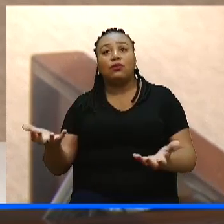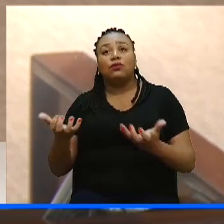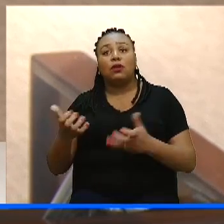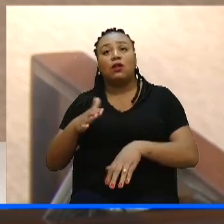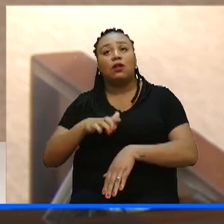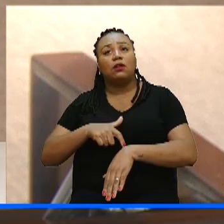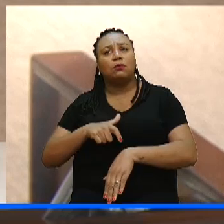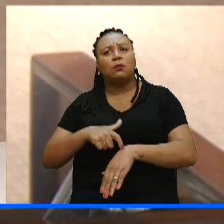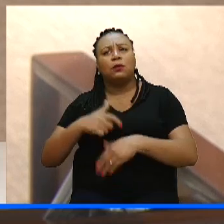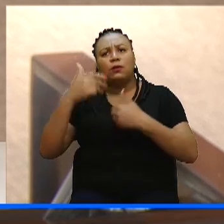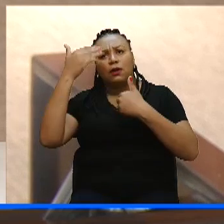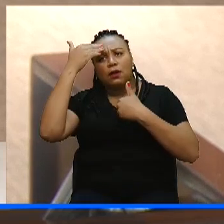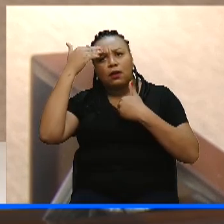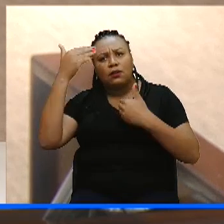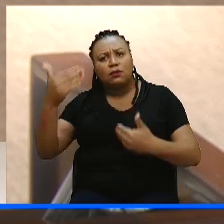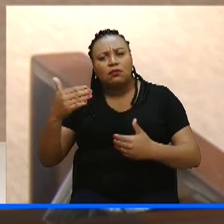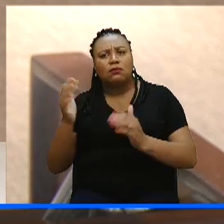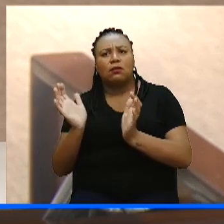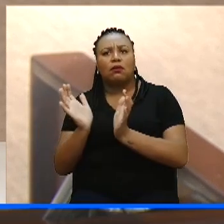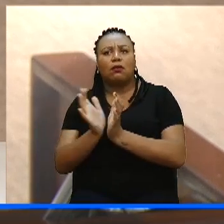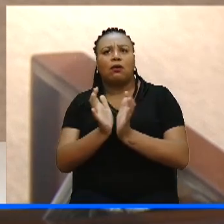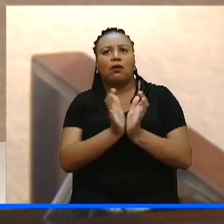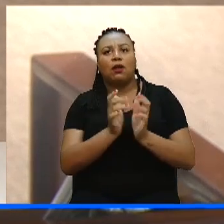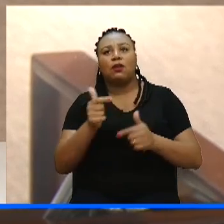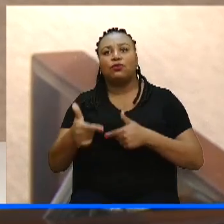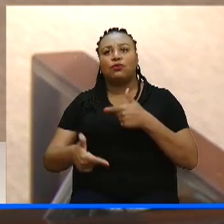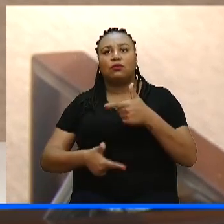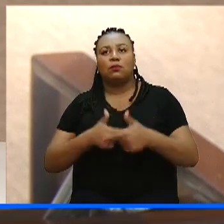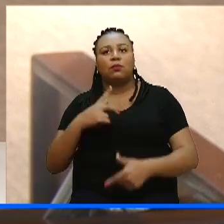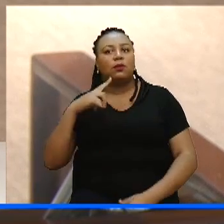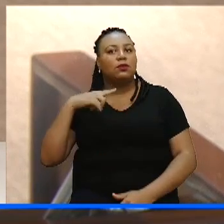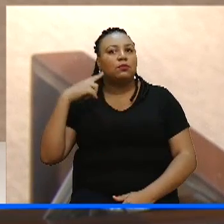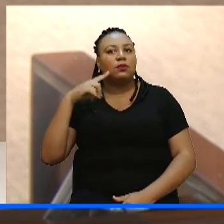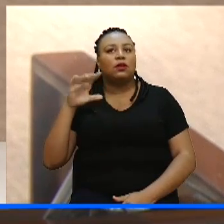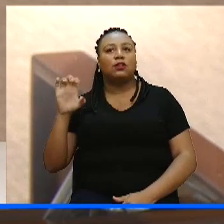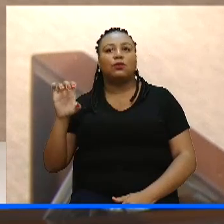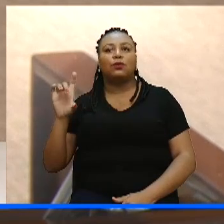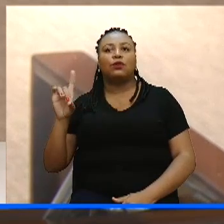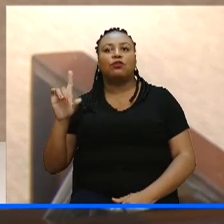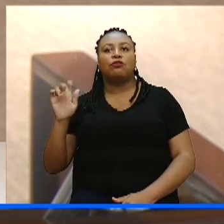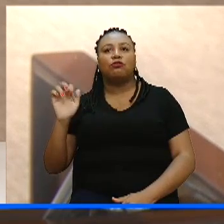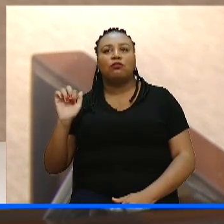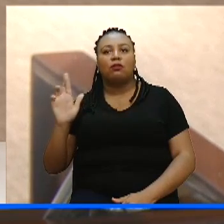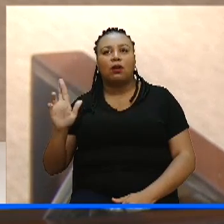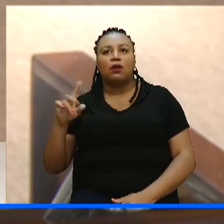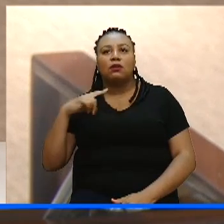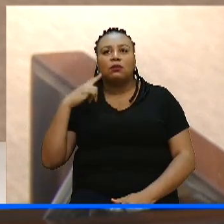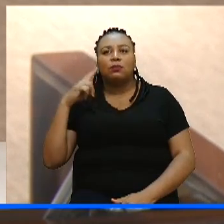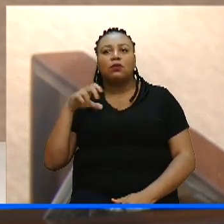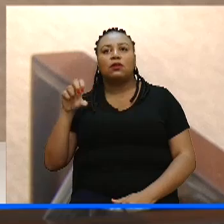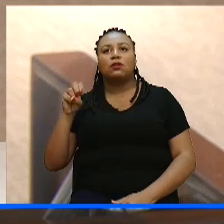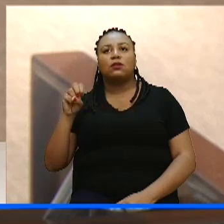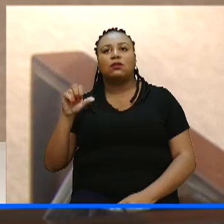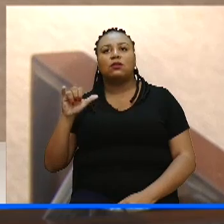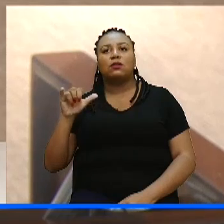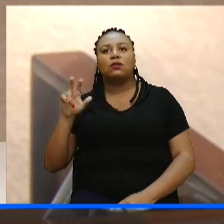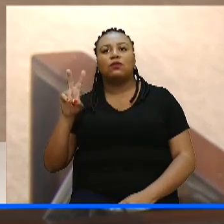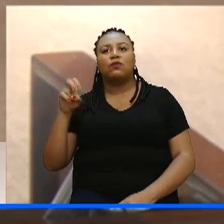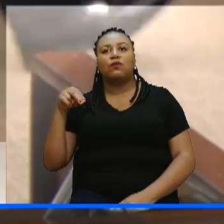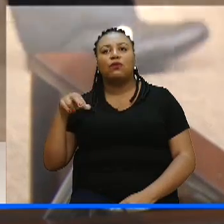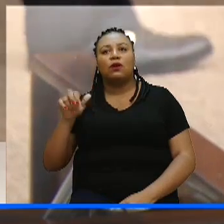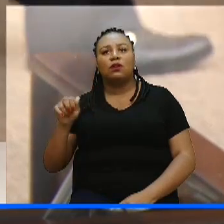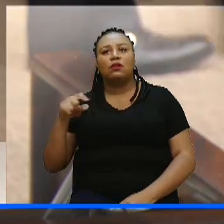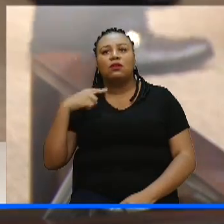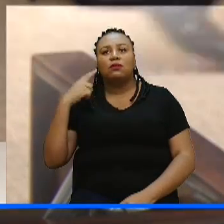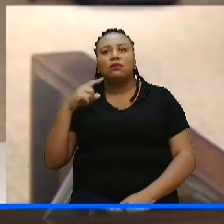agradecer os colegas de trabalho deputado edegar pretto tentada silvana covatti deputada